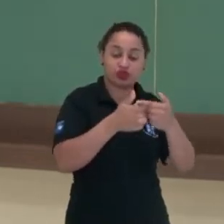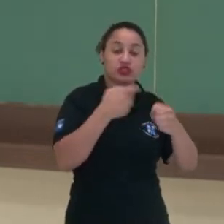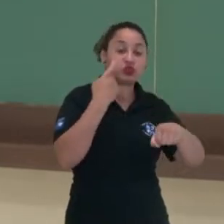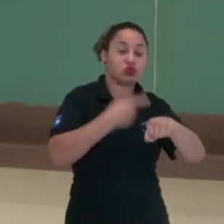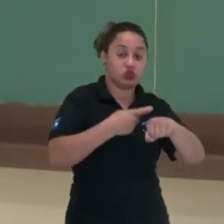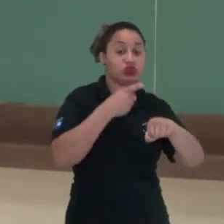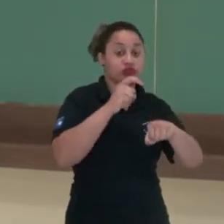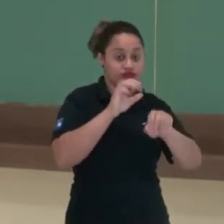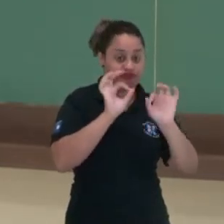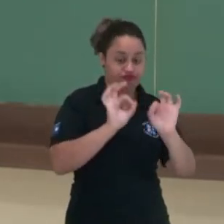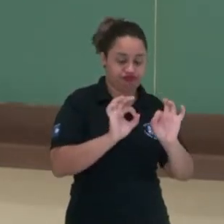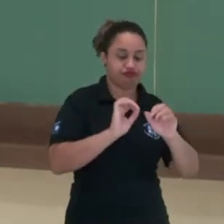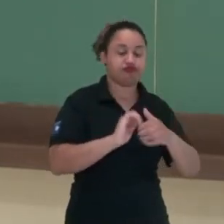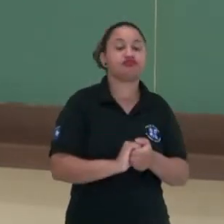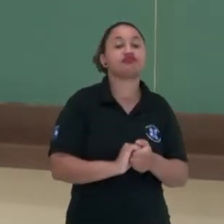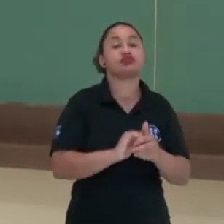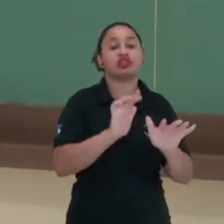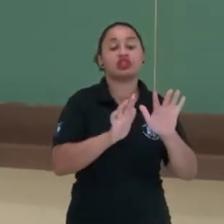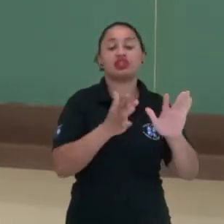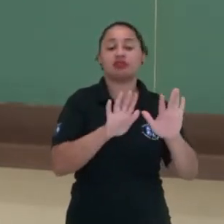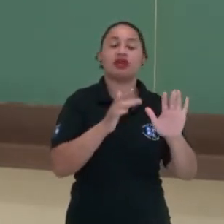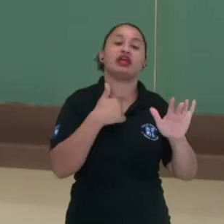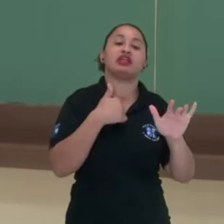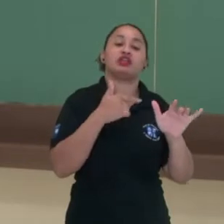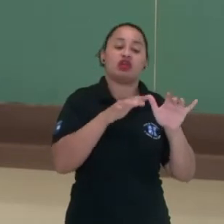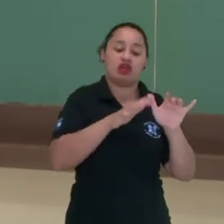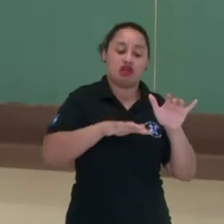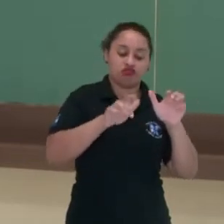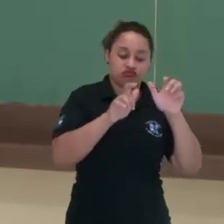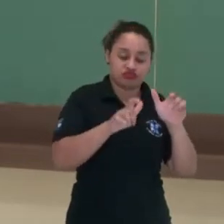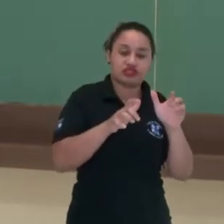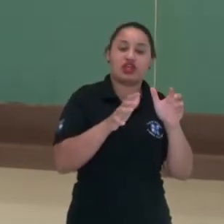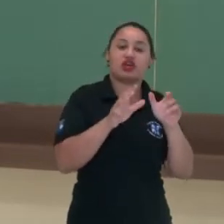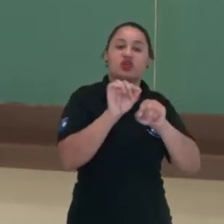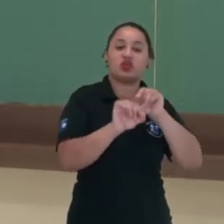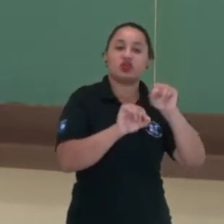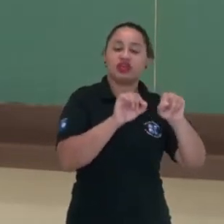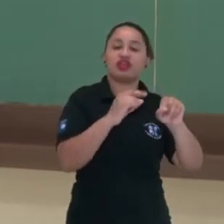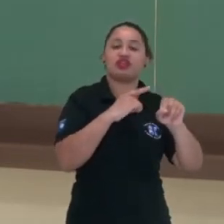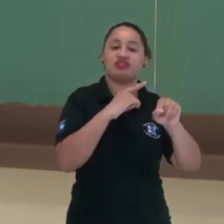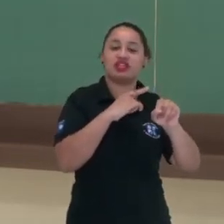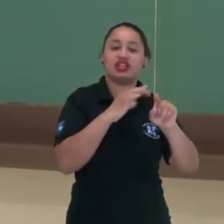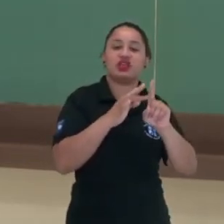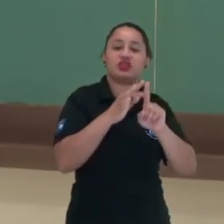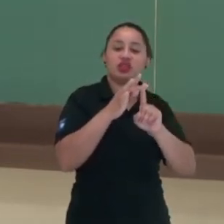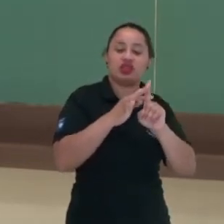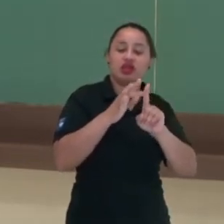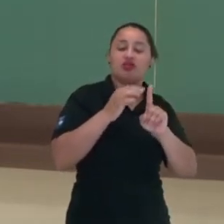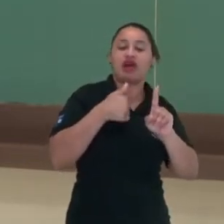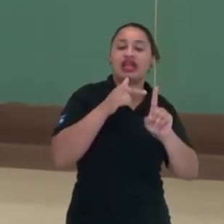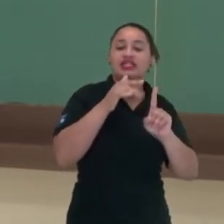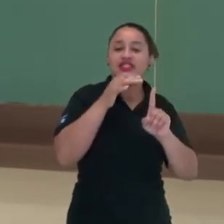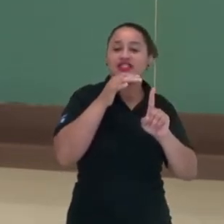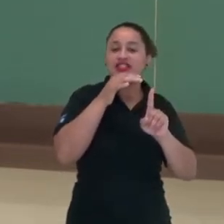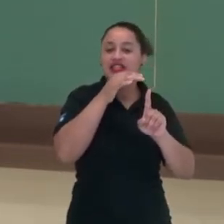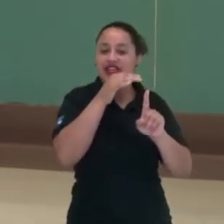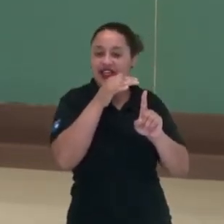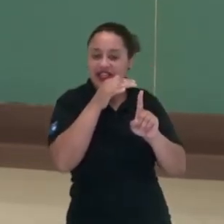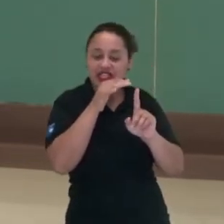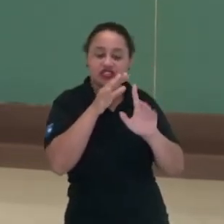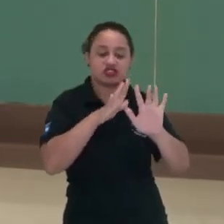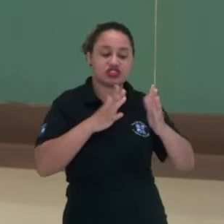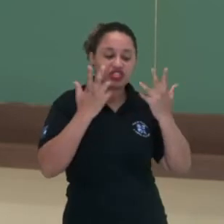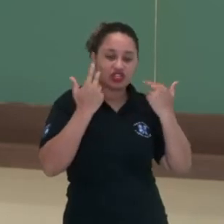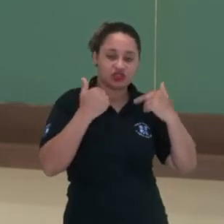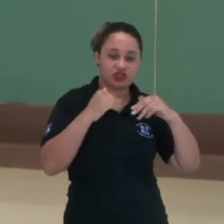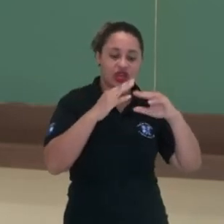sólido. À medida que ele vai ficando no ambiente e ele vai ganhando temperatura, ganhando calor do ambiente,